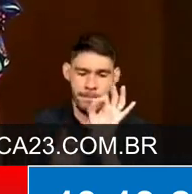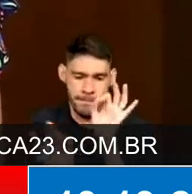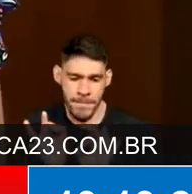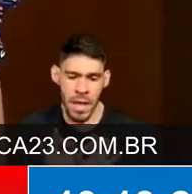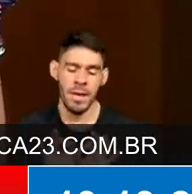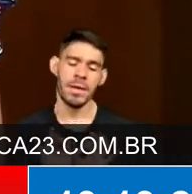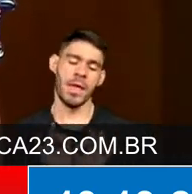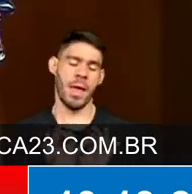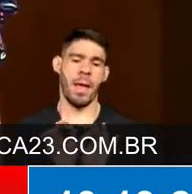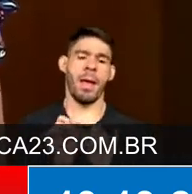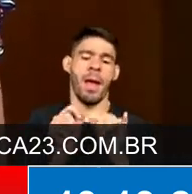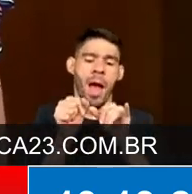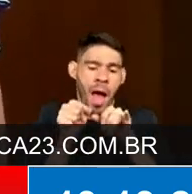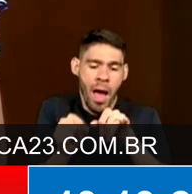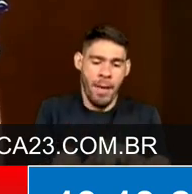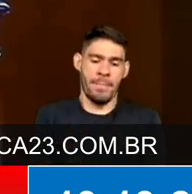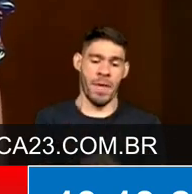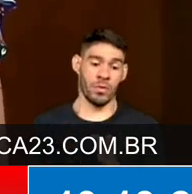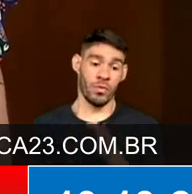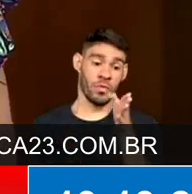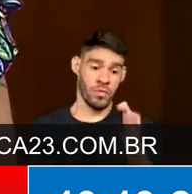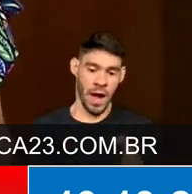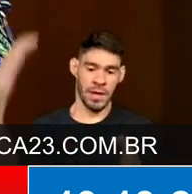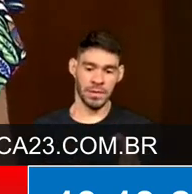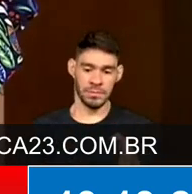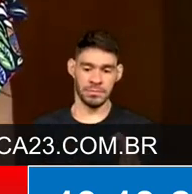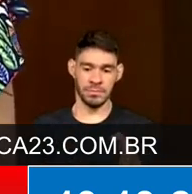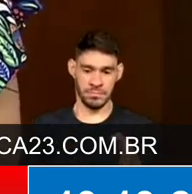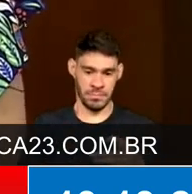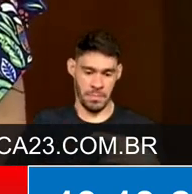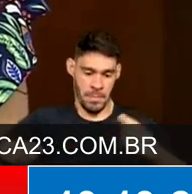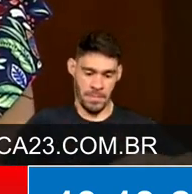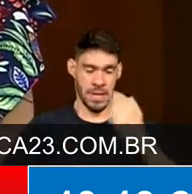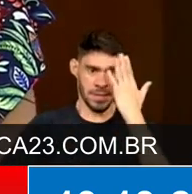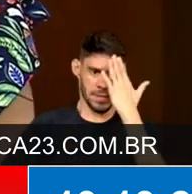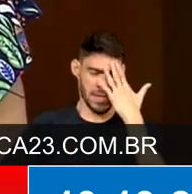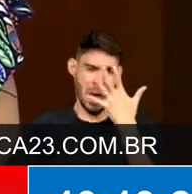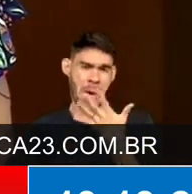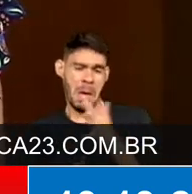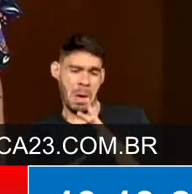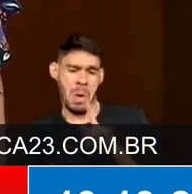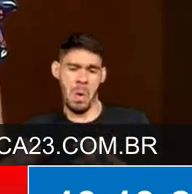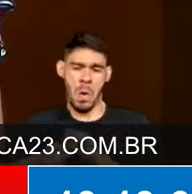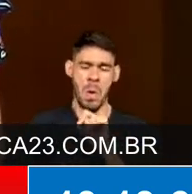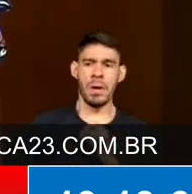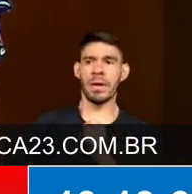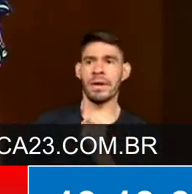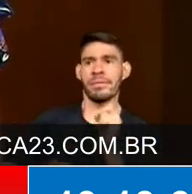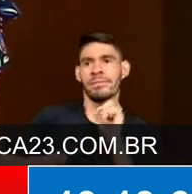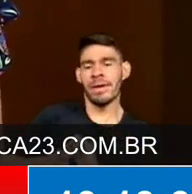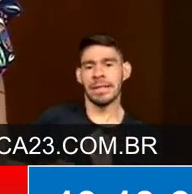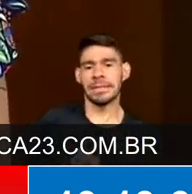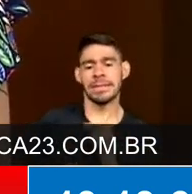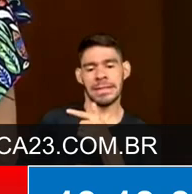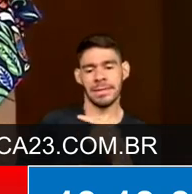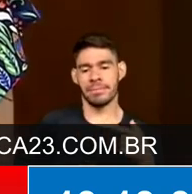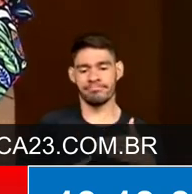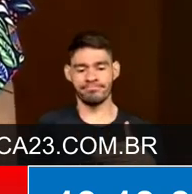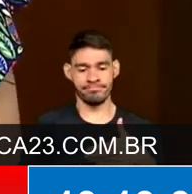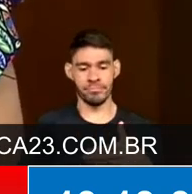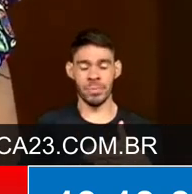gente vai no mercado, é legal já saber mais ou menos o que a gente vai fazer durante a semana e comprar